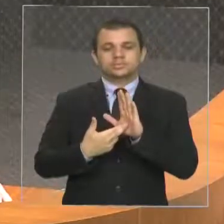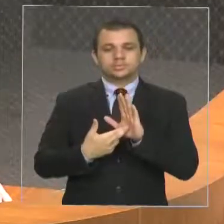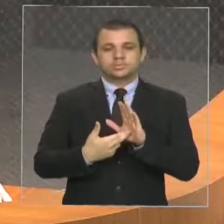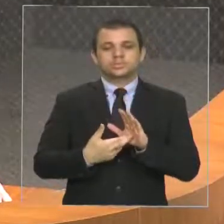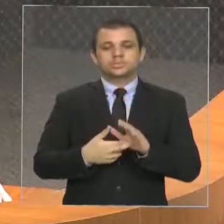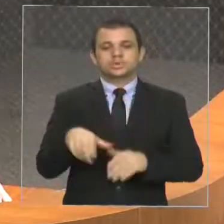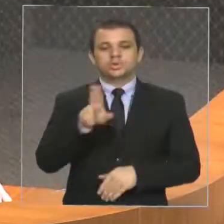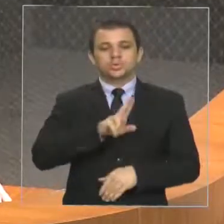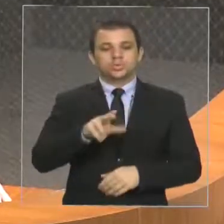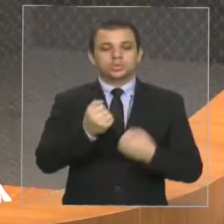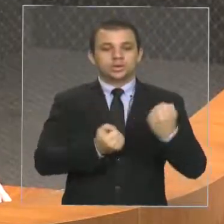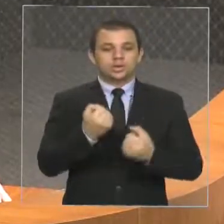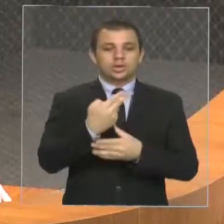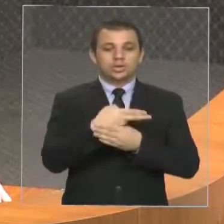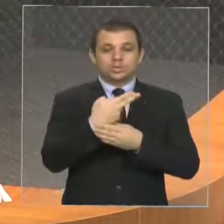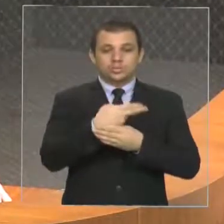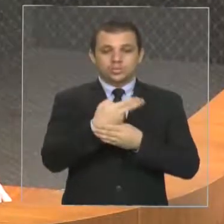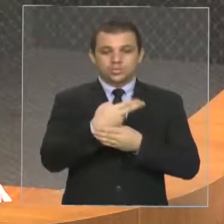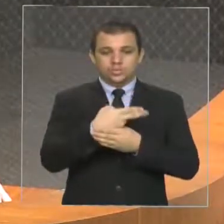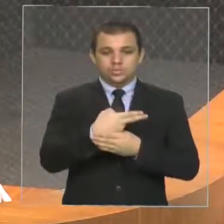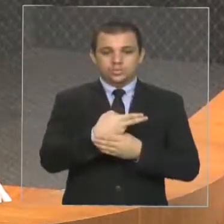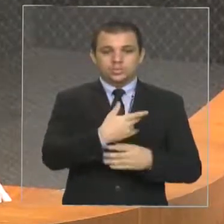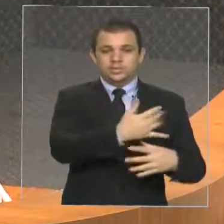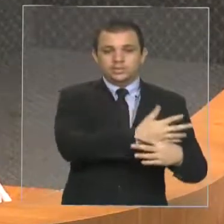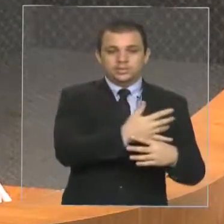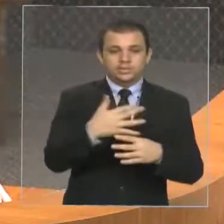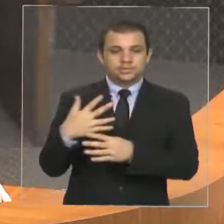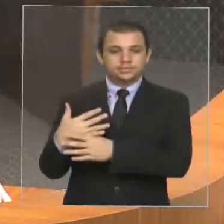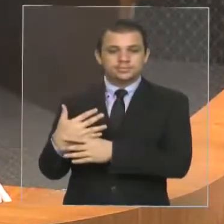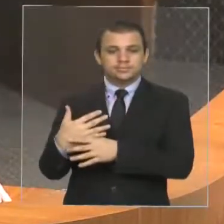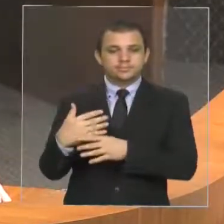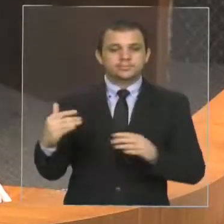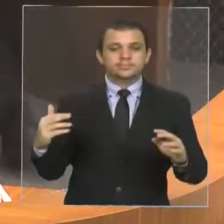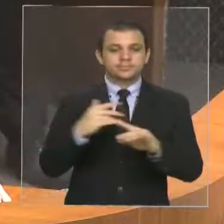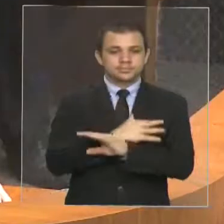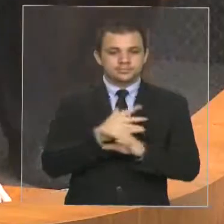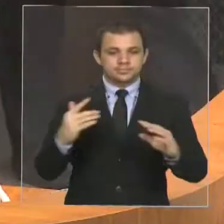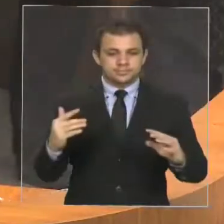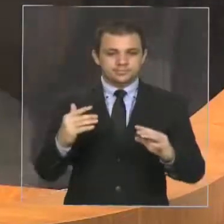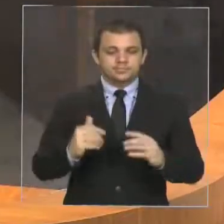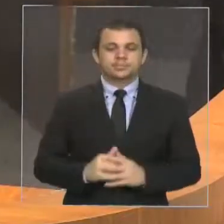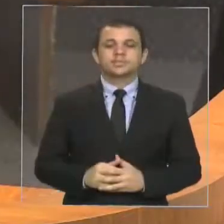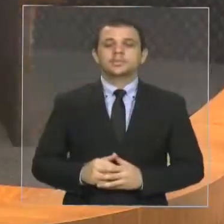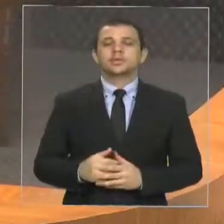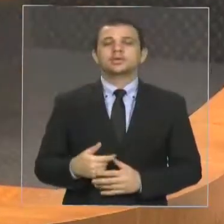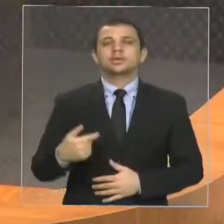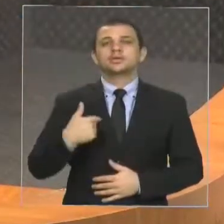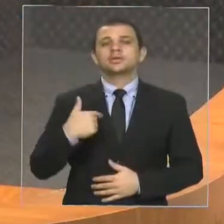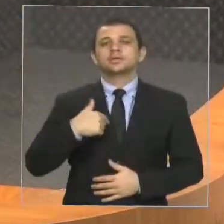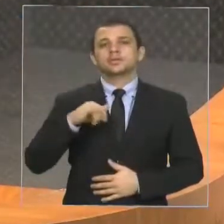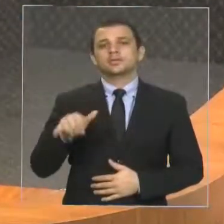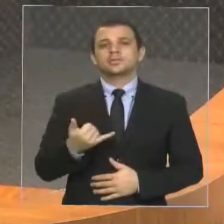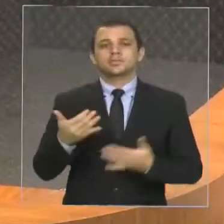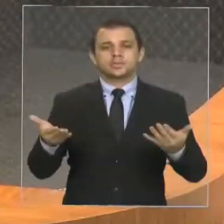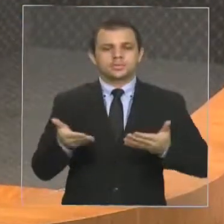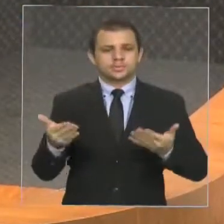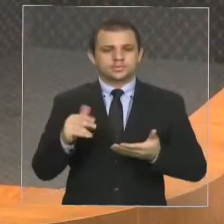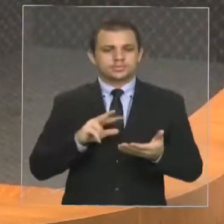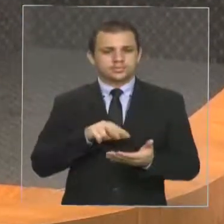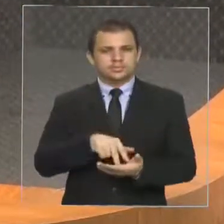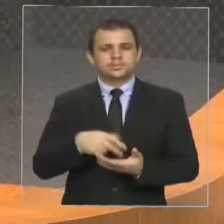Uber intermunicipal. E aqui eu quero aproveitar essa oportunidade para fazer um esclarecimento sobre esse